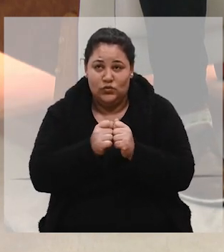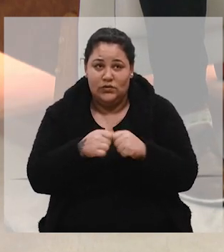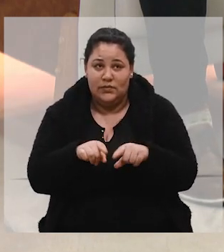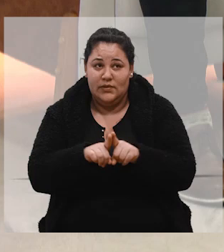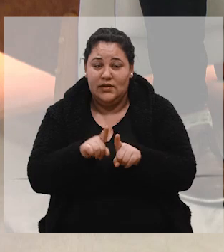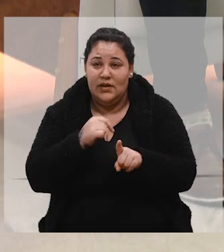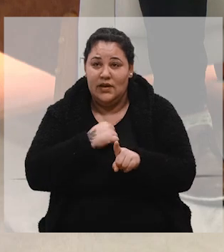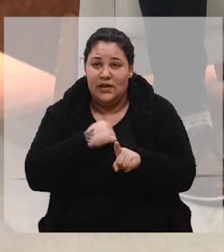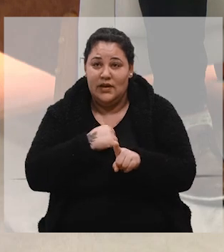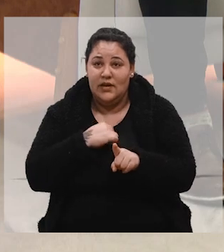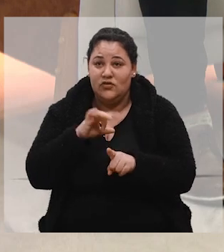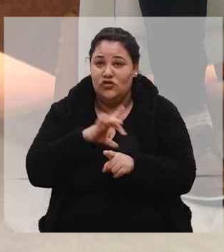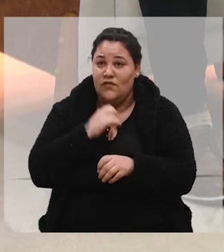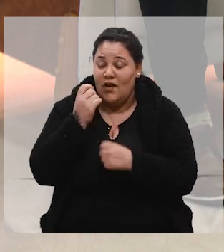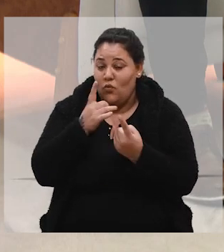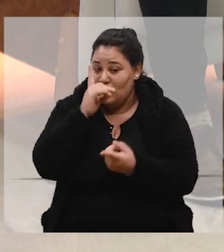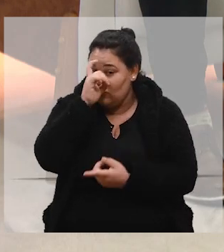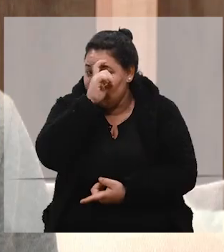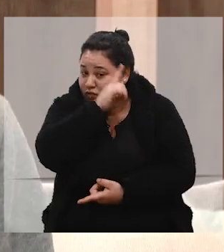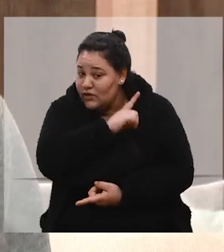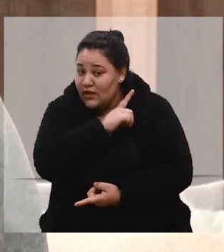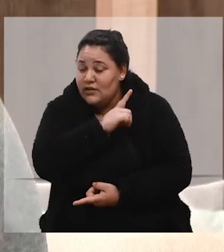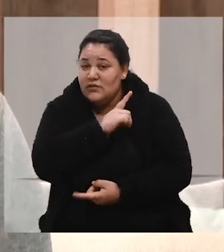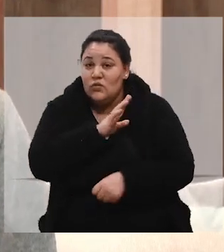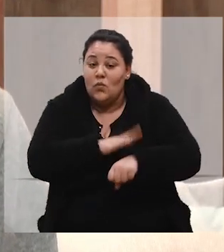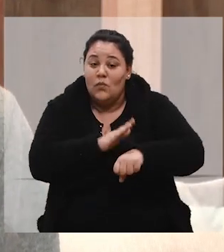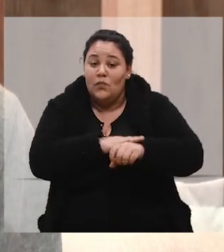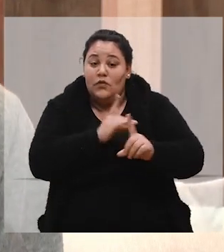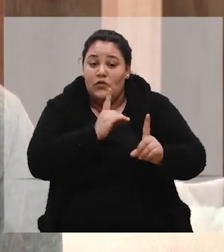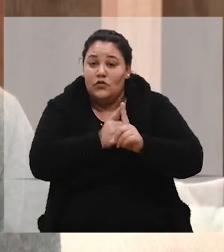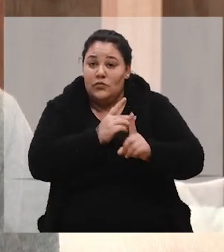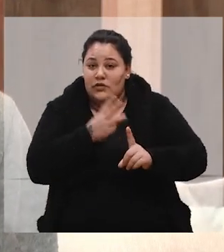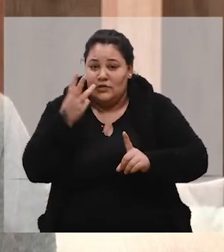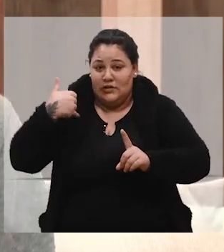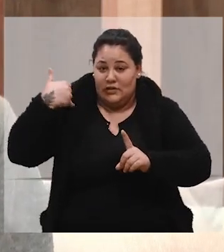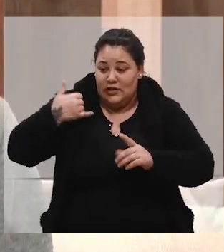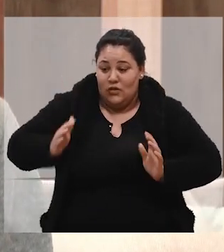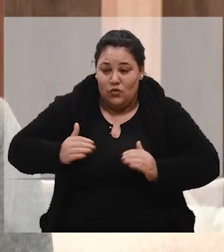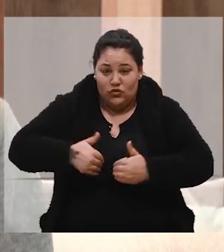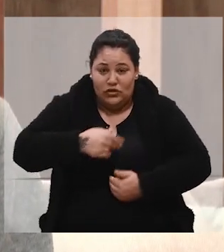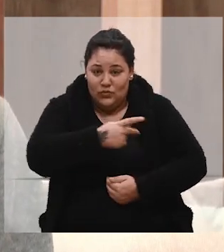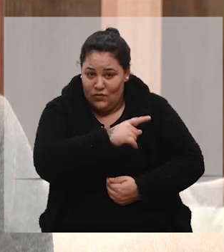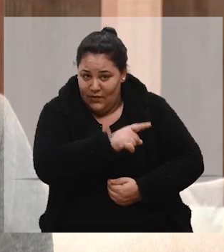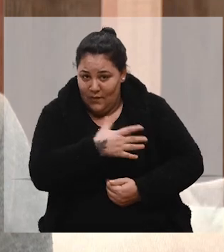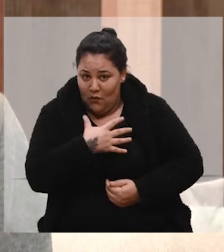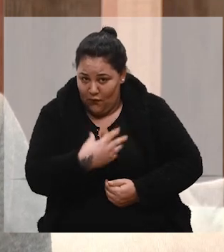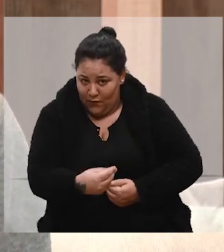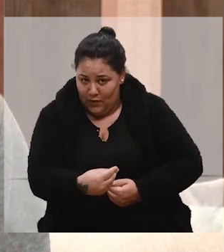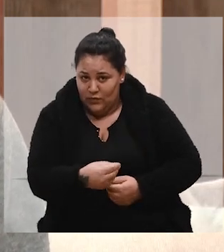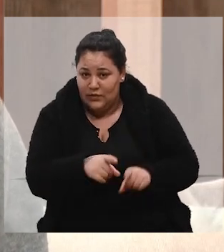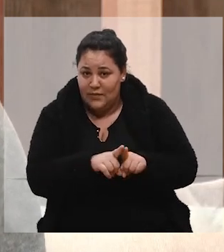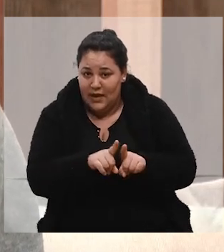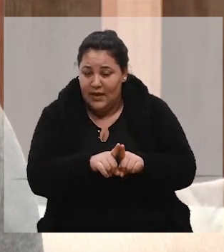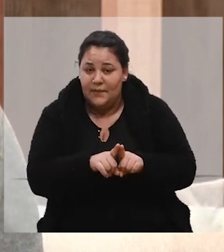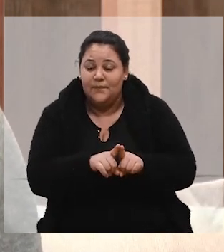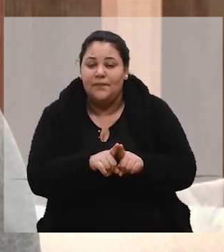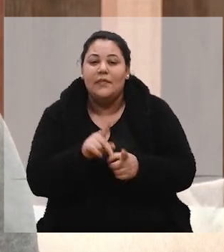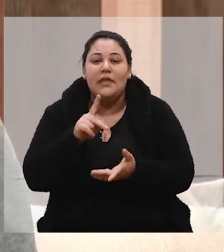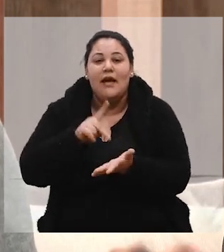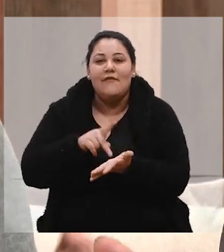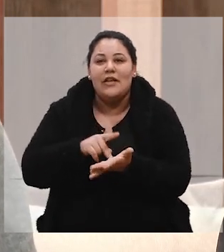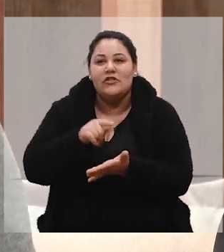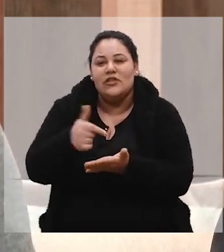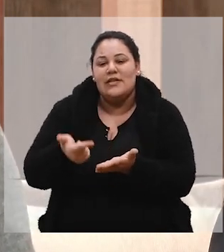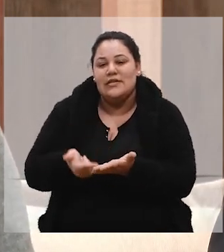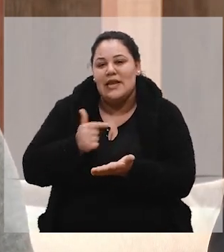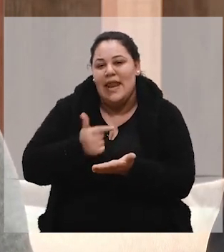junta. Eu passei por algumas dificuldades logo do diagnóstico do Arthur aos 3 anos e,